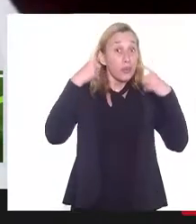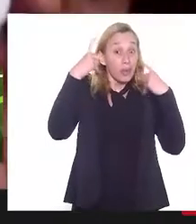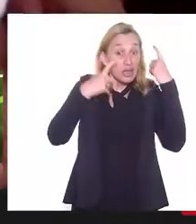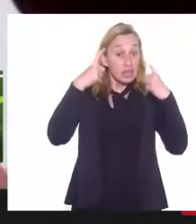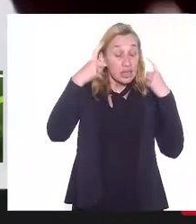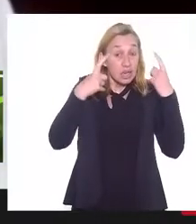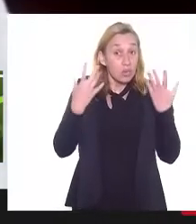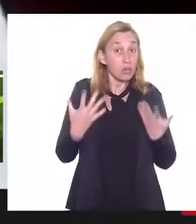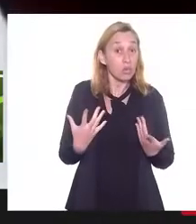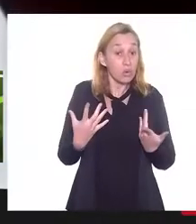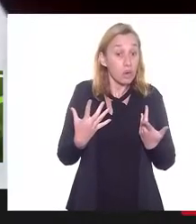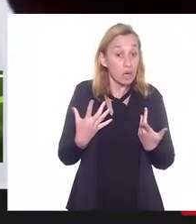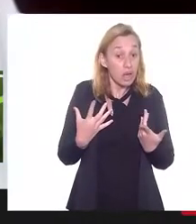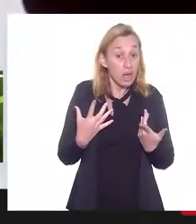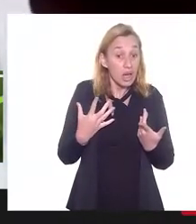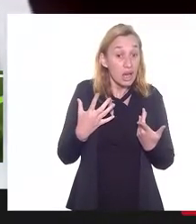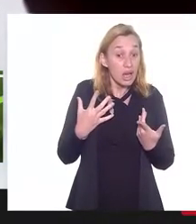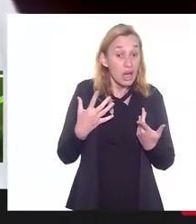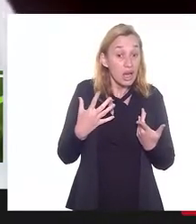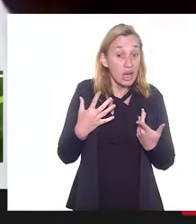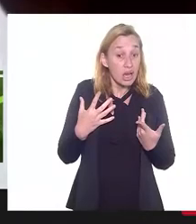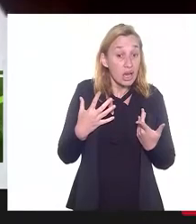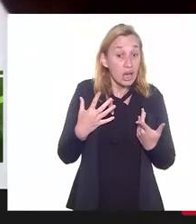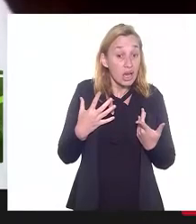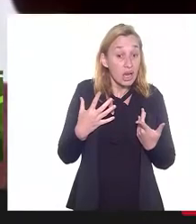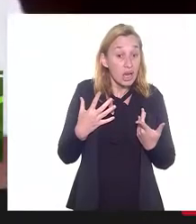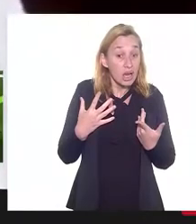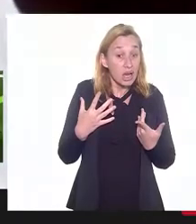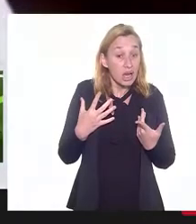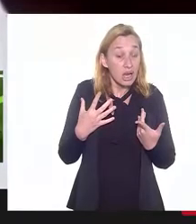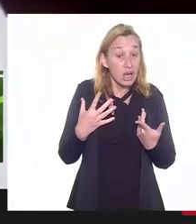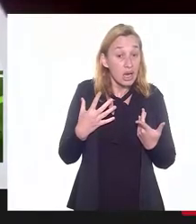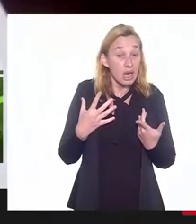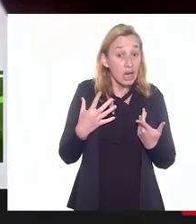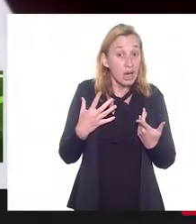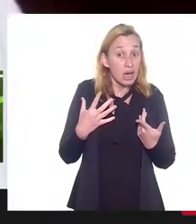a noção de que ela estava sendo